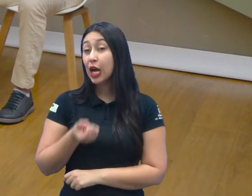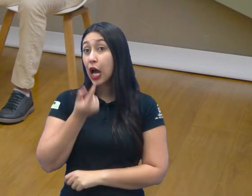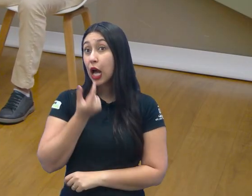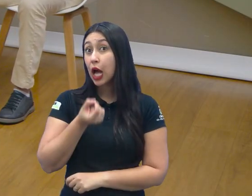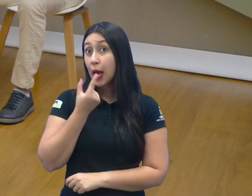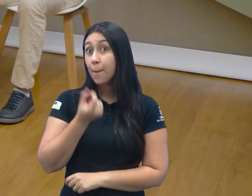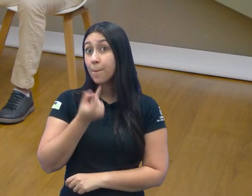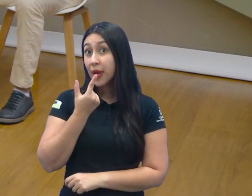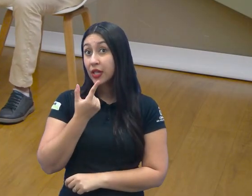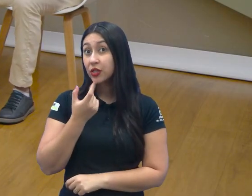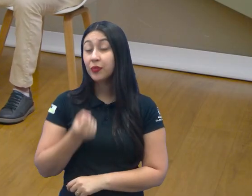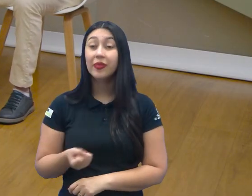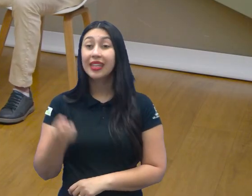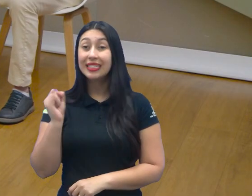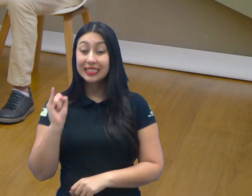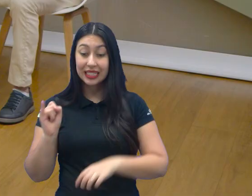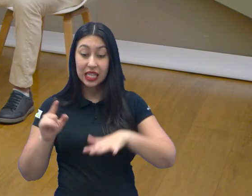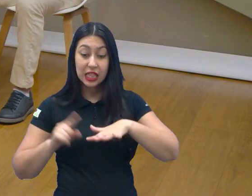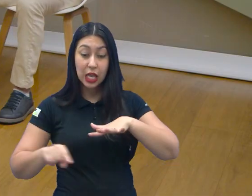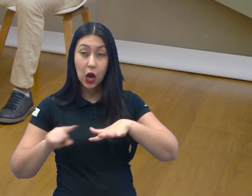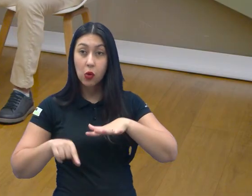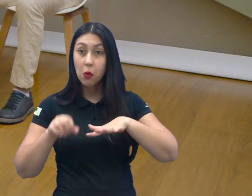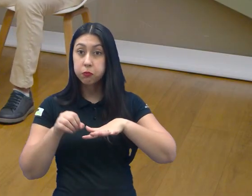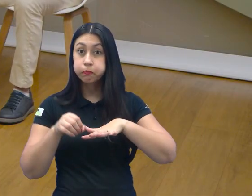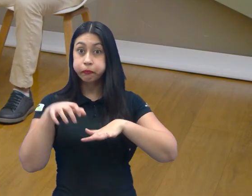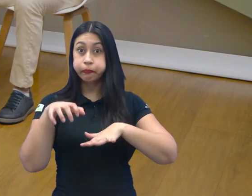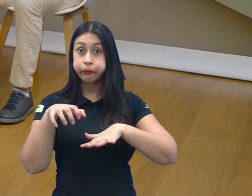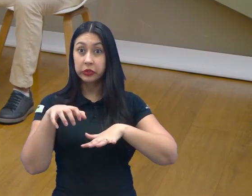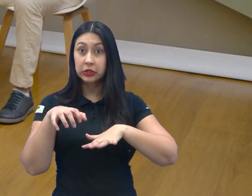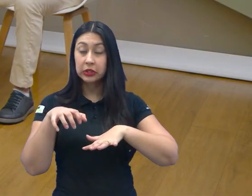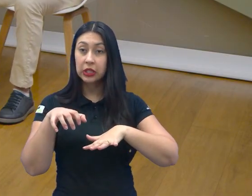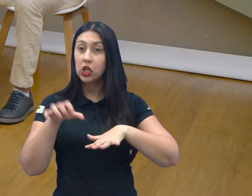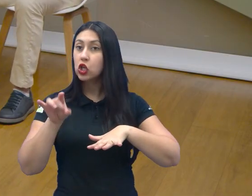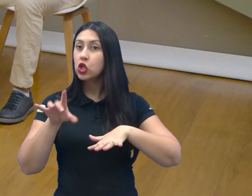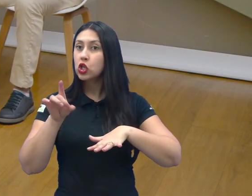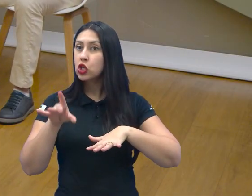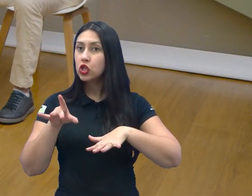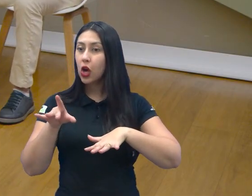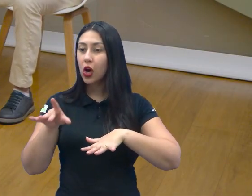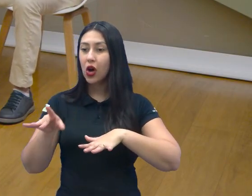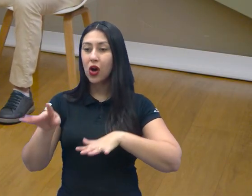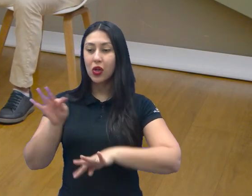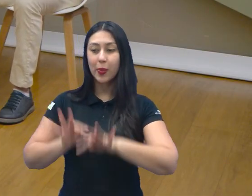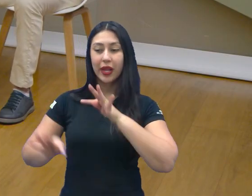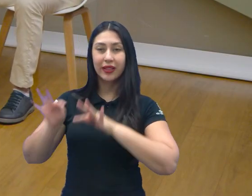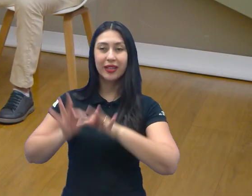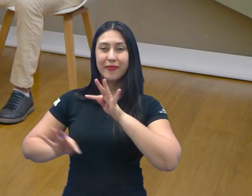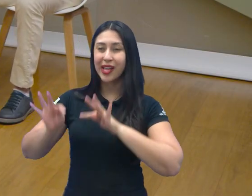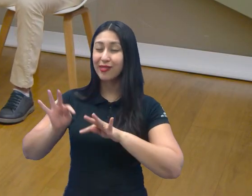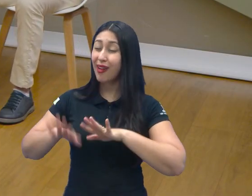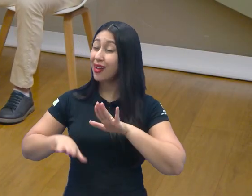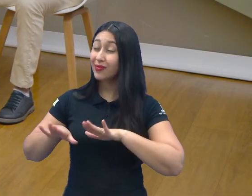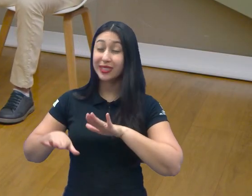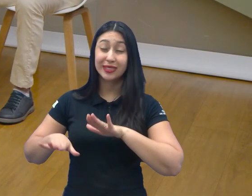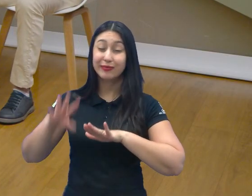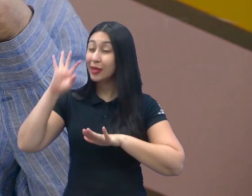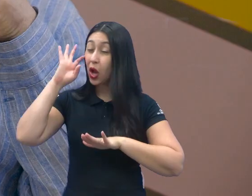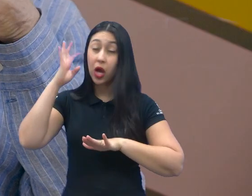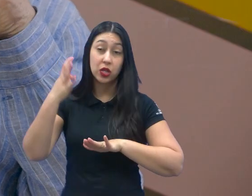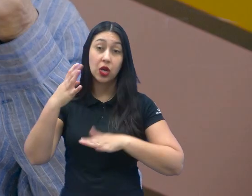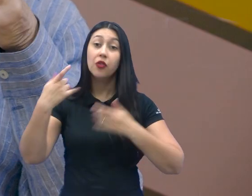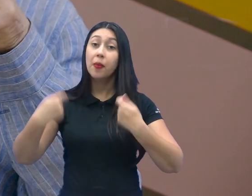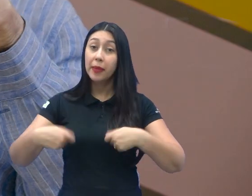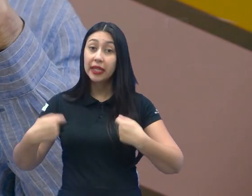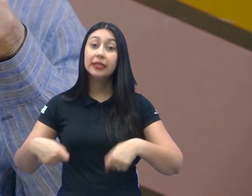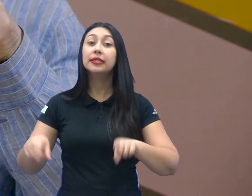com um processo infeccioso numa unha, né, o tratamento só com podólogo não pode dar resultado satisfatório. Às vezes é necessário